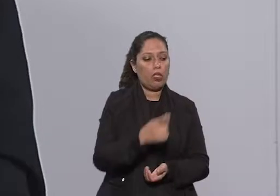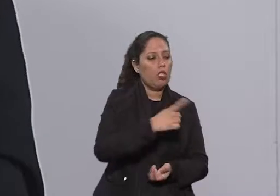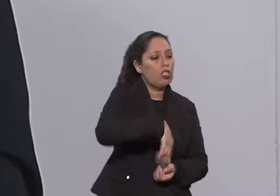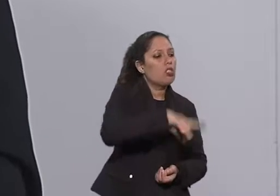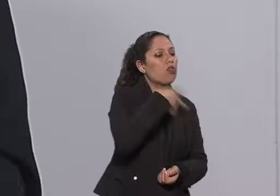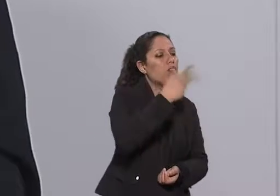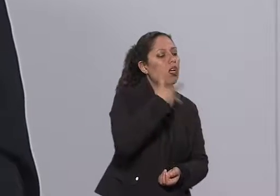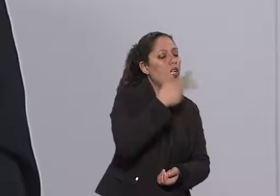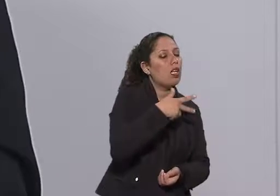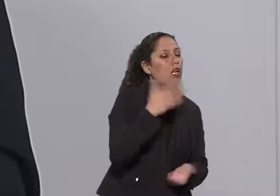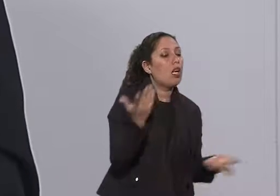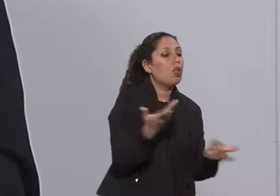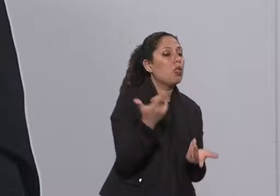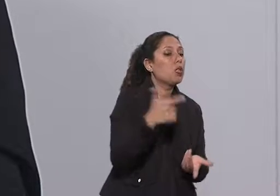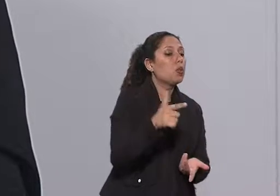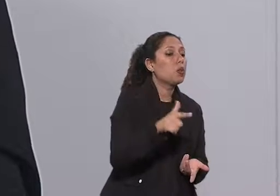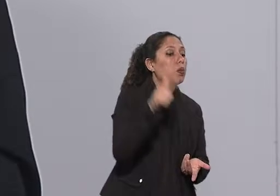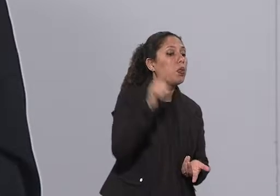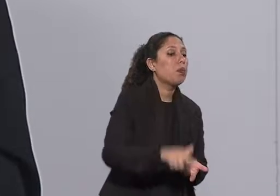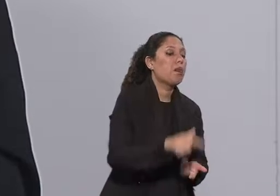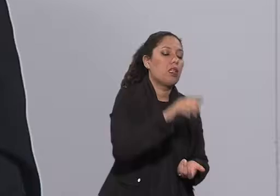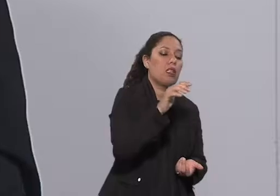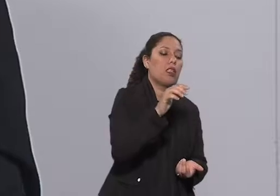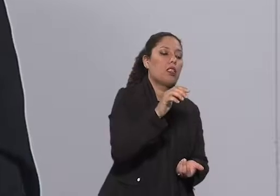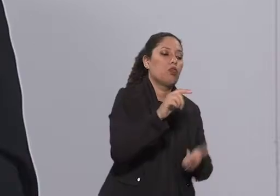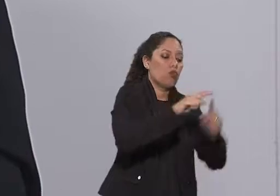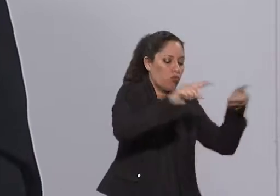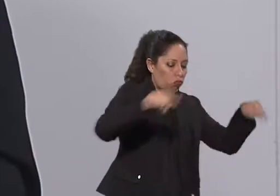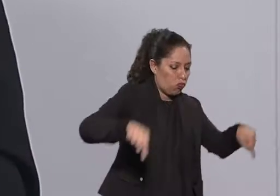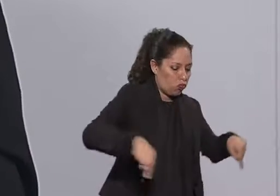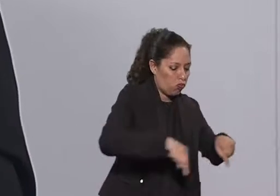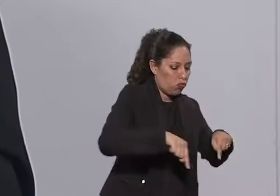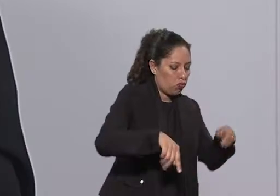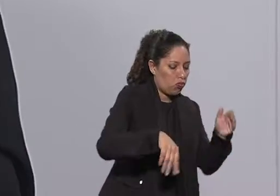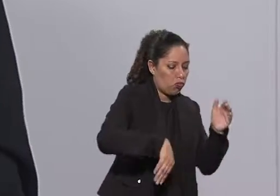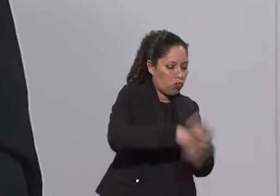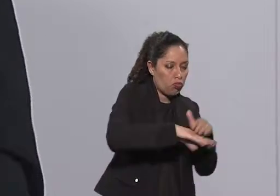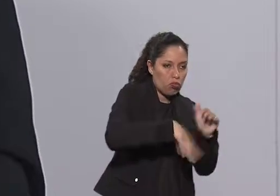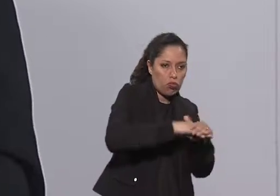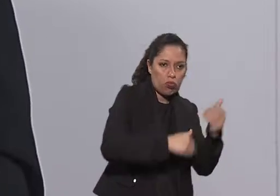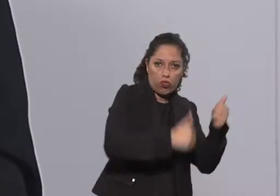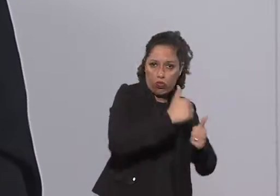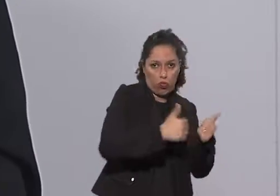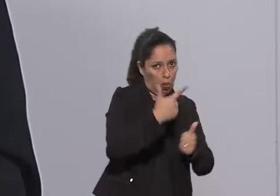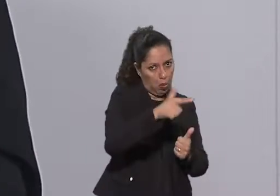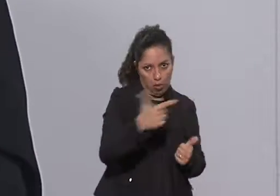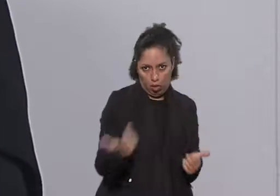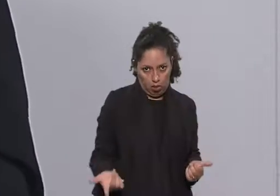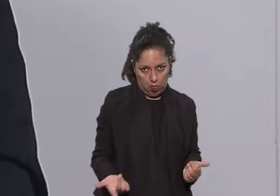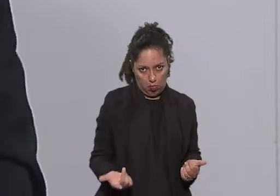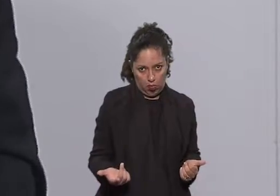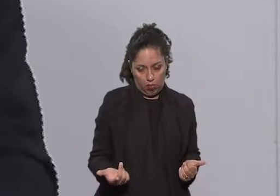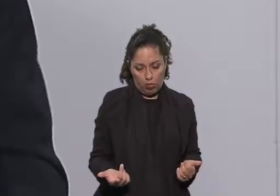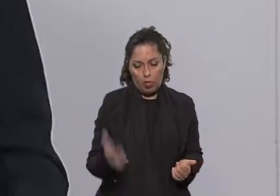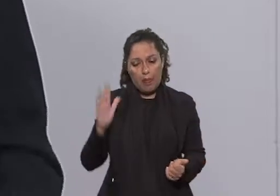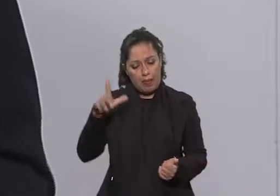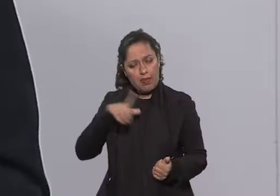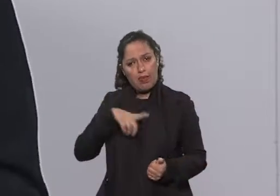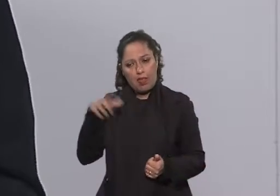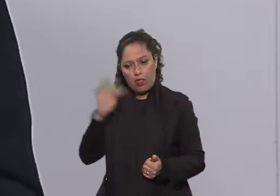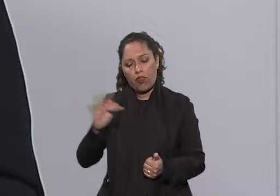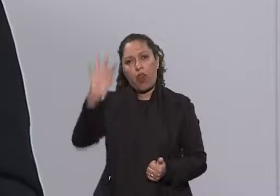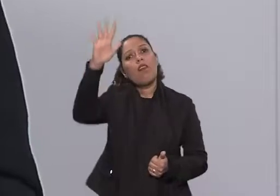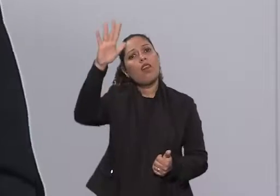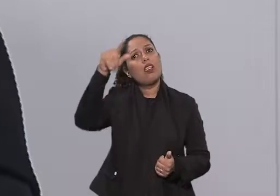gente não tem mais os chamados campinhos porque os arranha-céus começar a aparecer mas a gente tem as comunidades em que a gente tem os